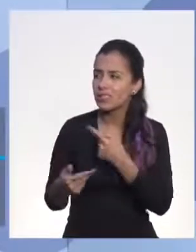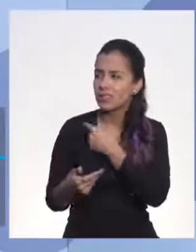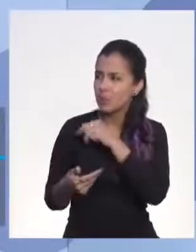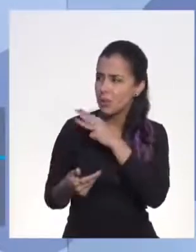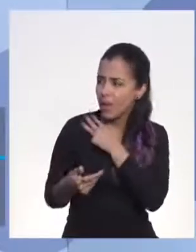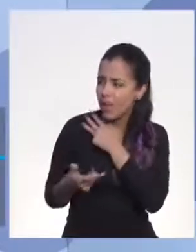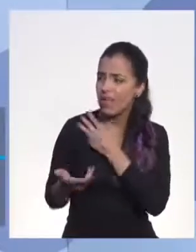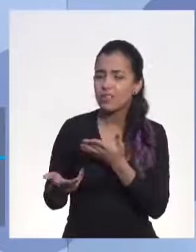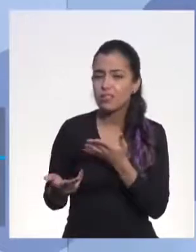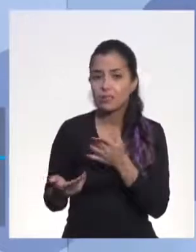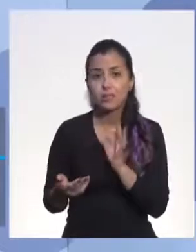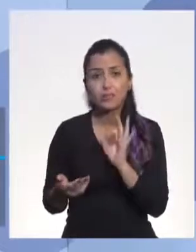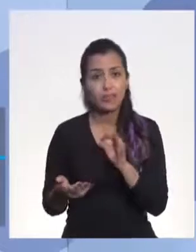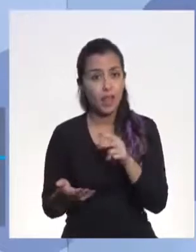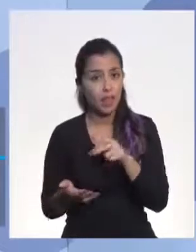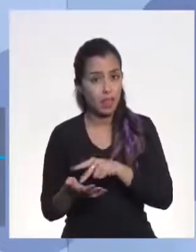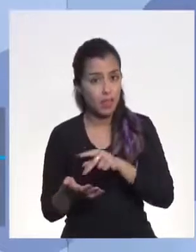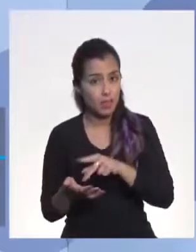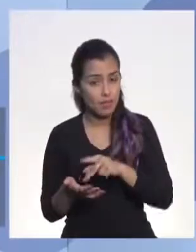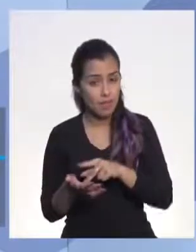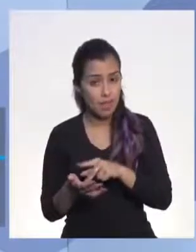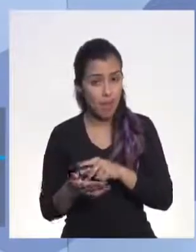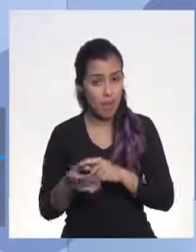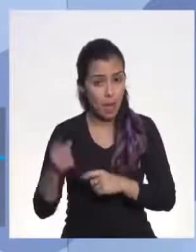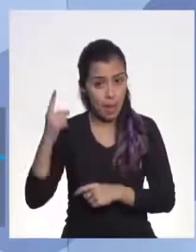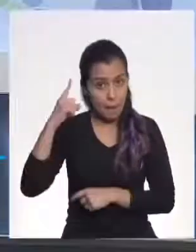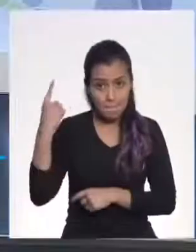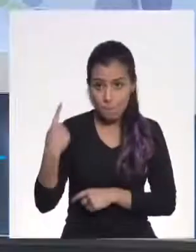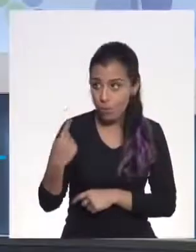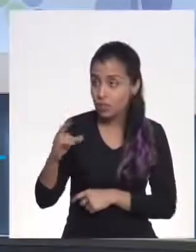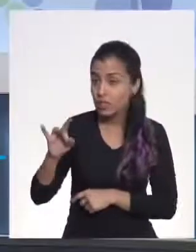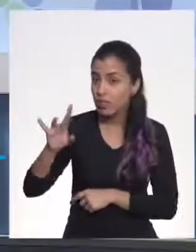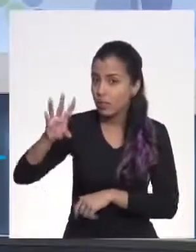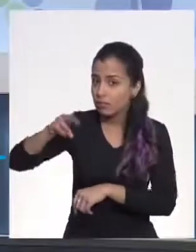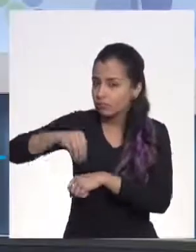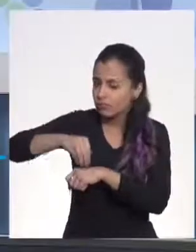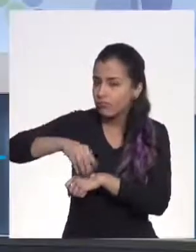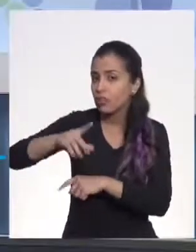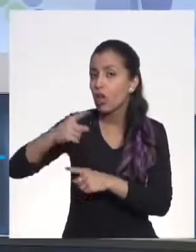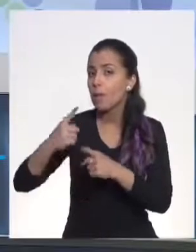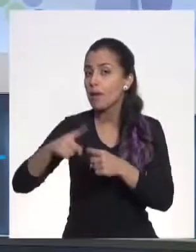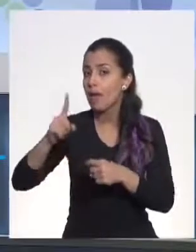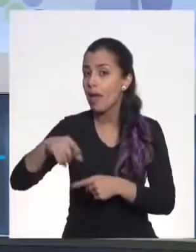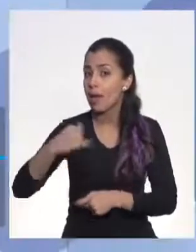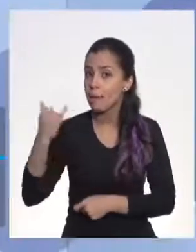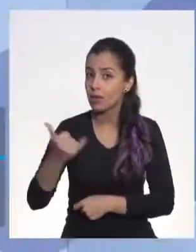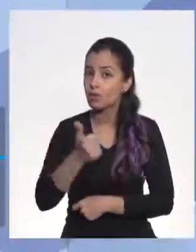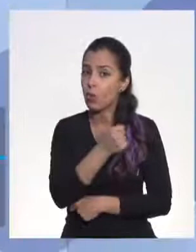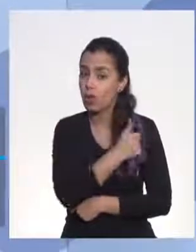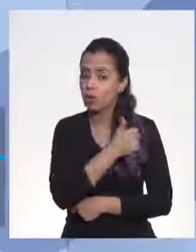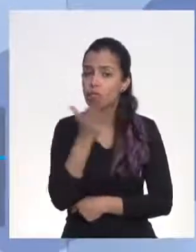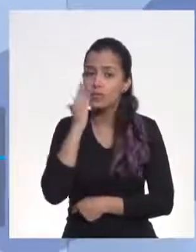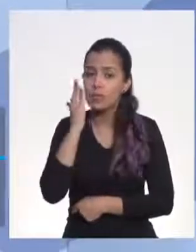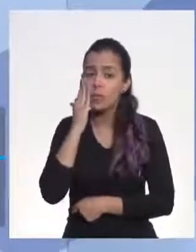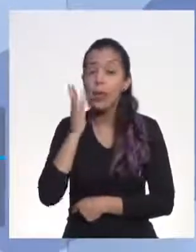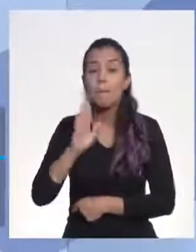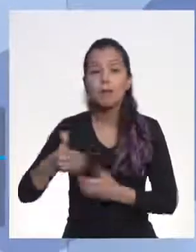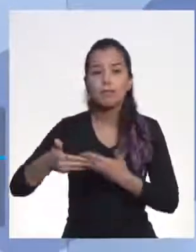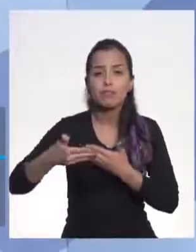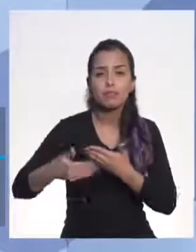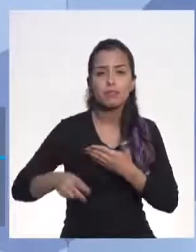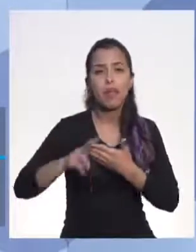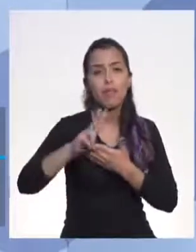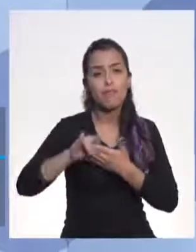na verdade a Mônica ela tá ponto ano Porque é importante o aluno saber mas eles vão aprofundar e